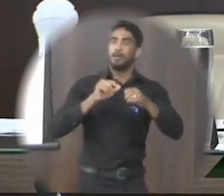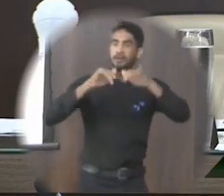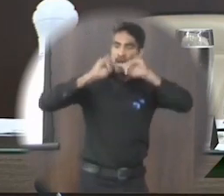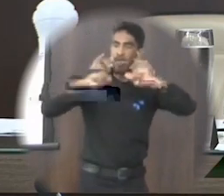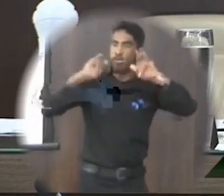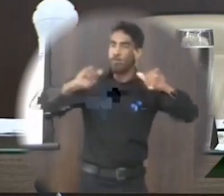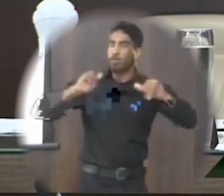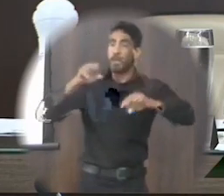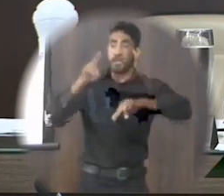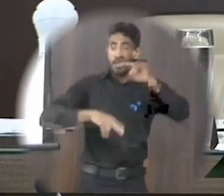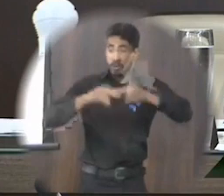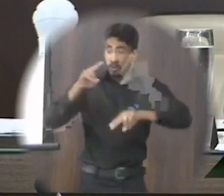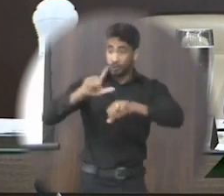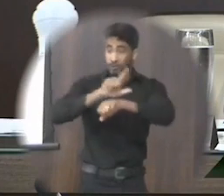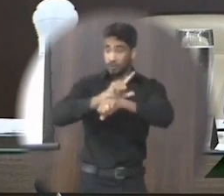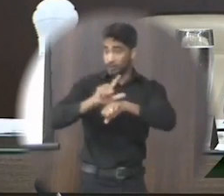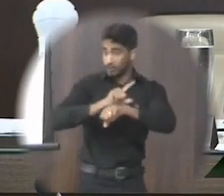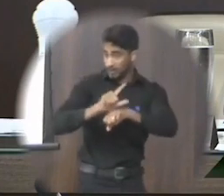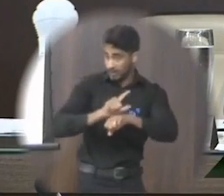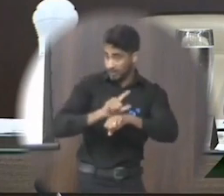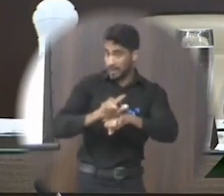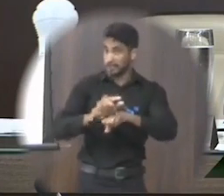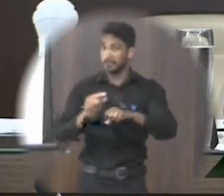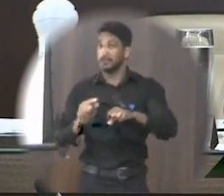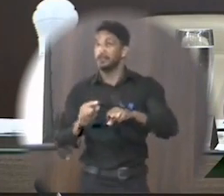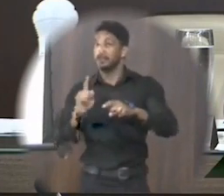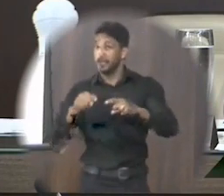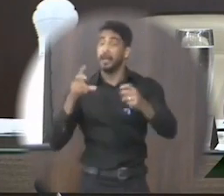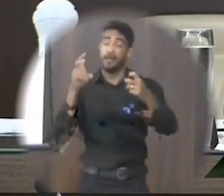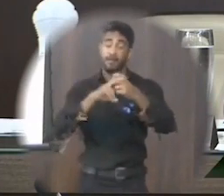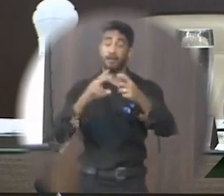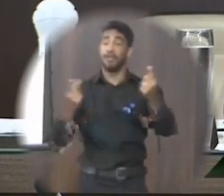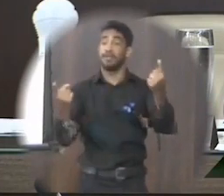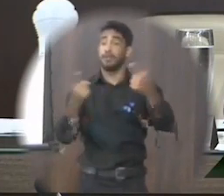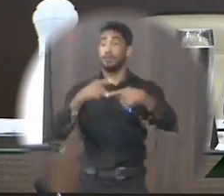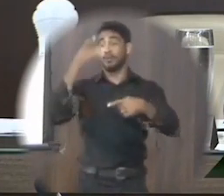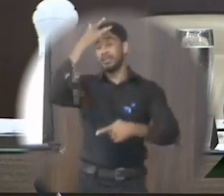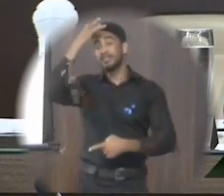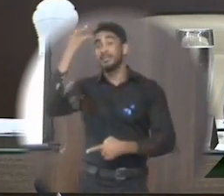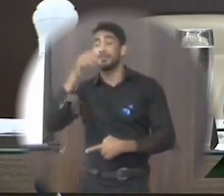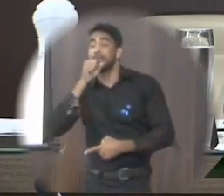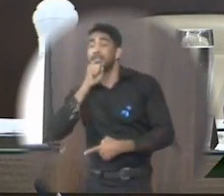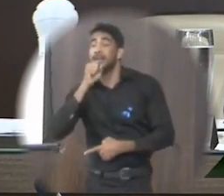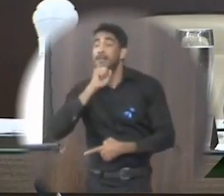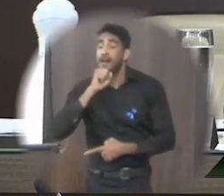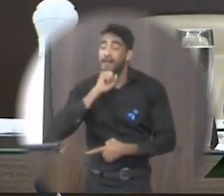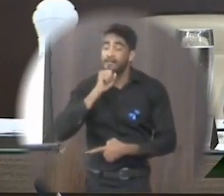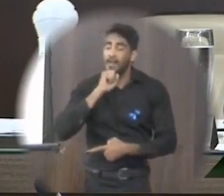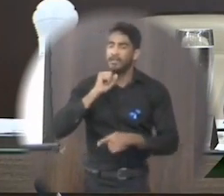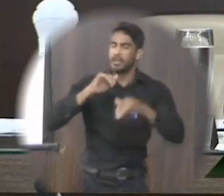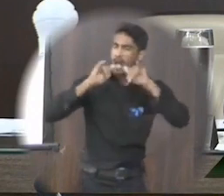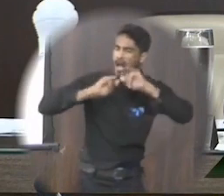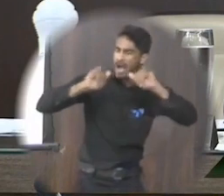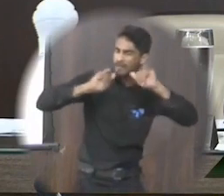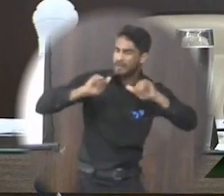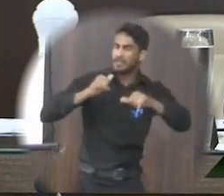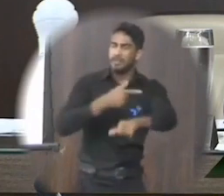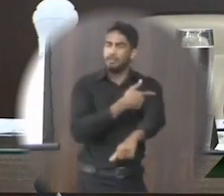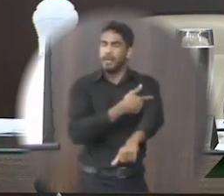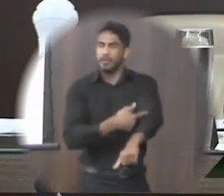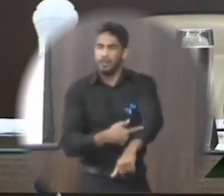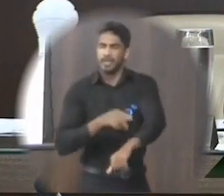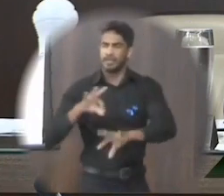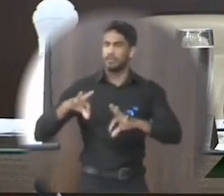que luta contra a violência à pessoa idosa. São previstos, para tanto, ações de mobilização para a divulgação do serviço